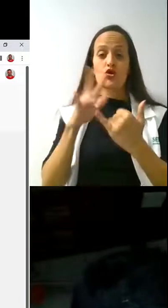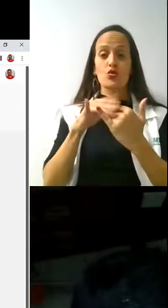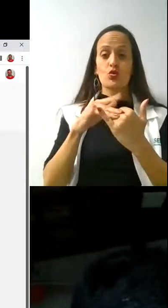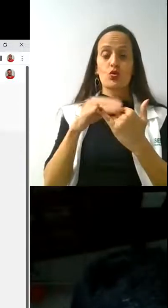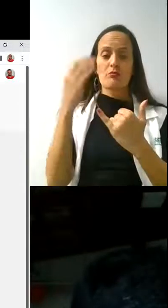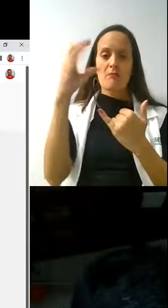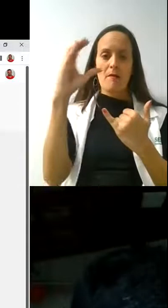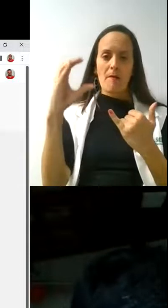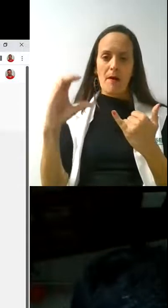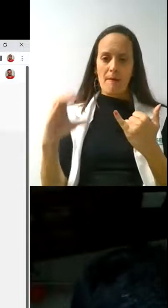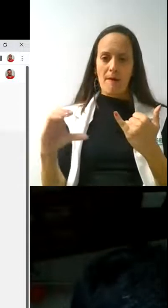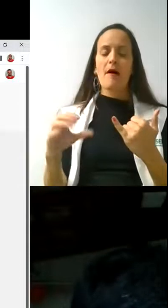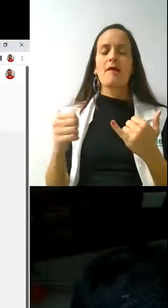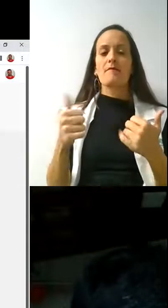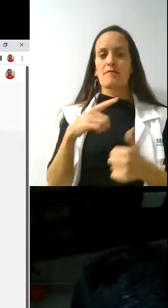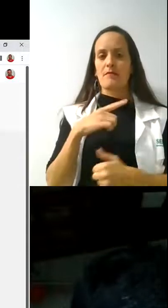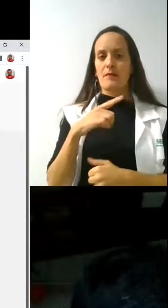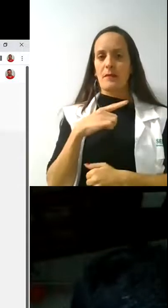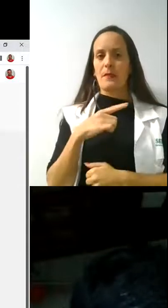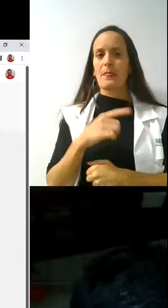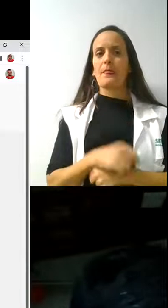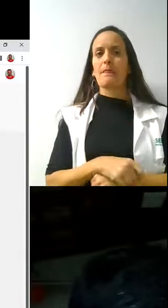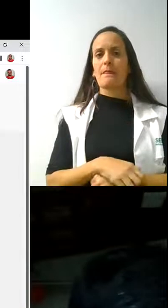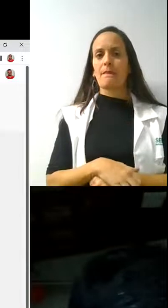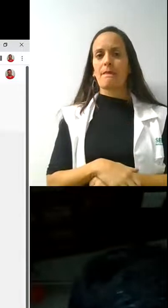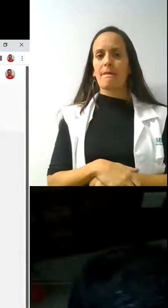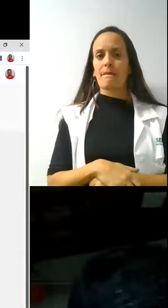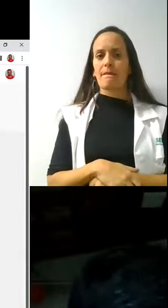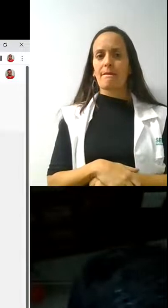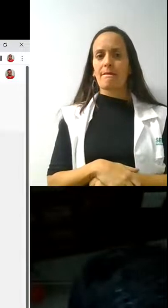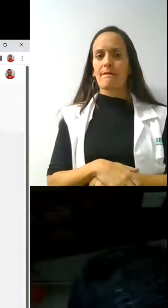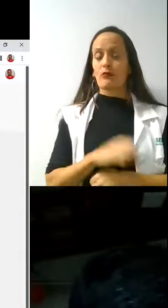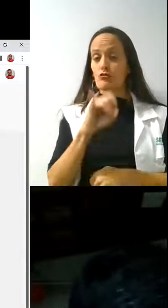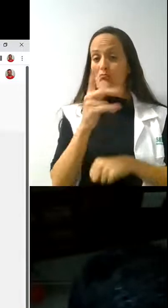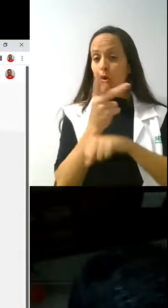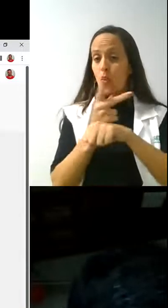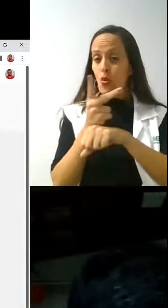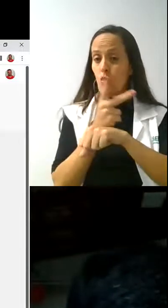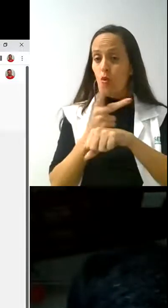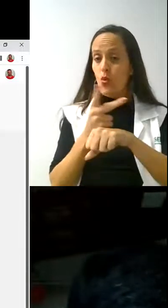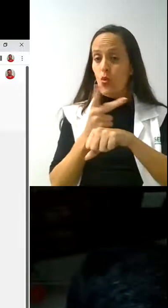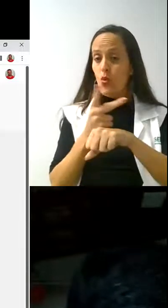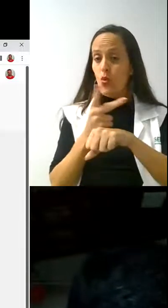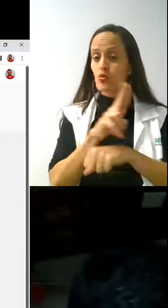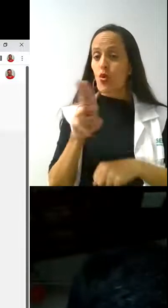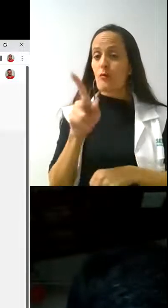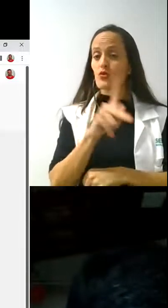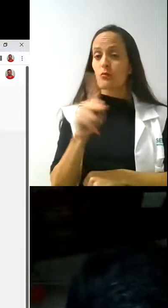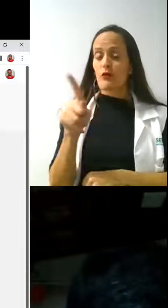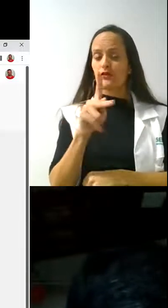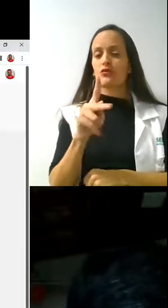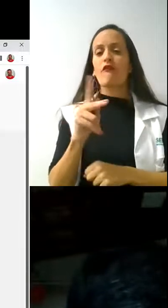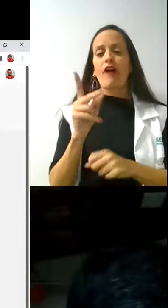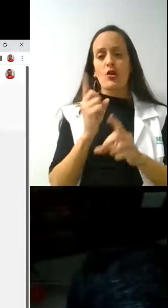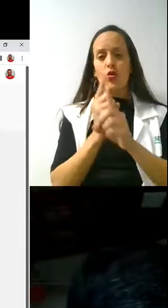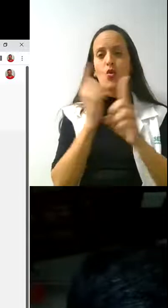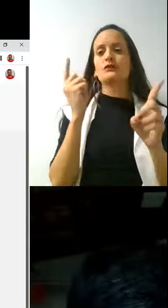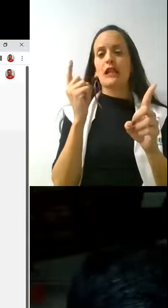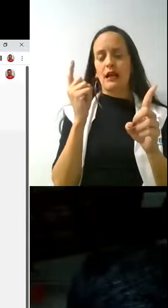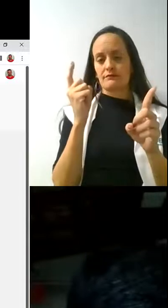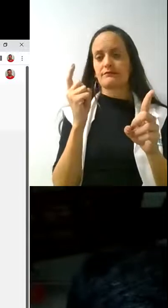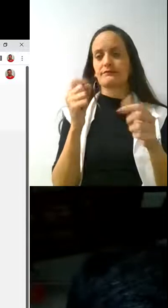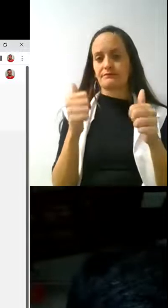YouTube. Só ir lá no YouTube, colocar o nome do senhor, acha, né? Acha, eu vou mandar o link aqui no chat também, caso você queira ir lá para você.